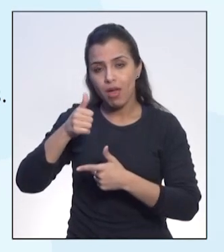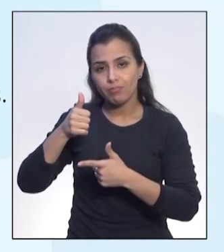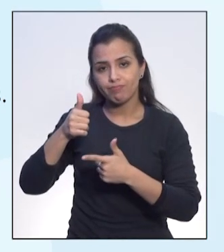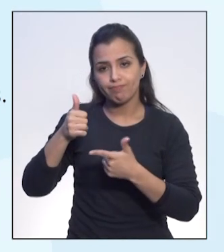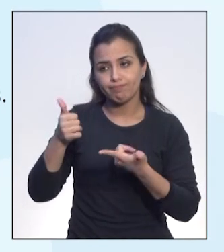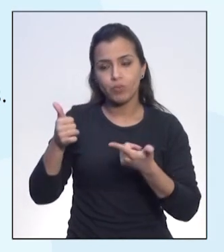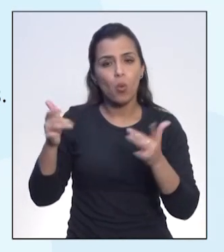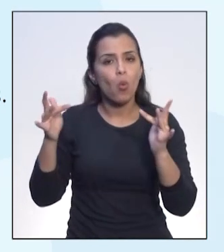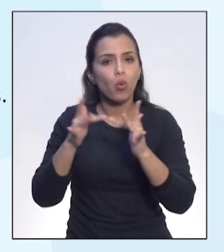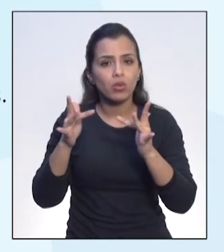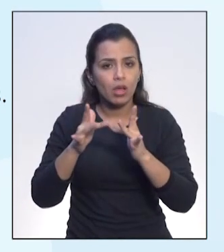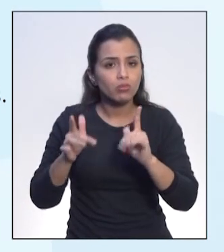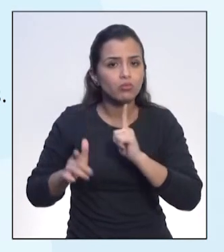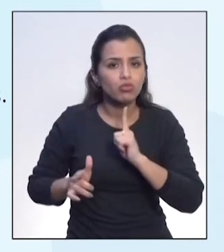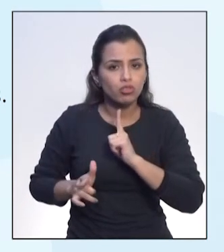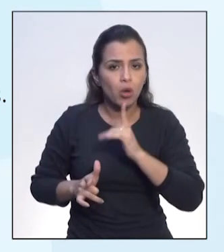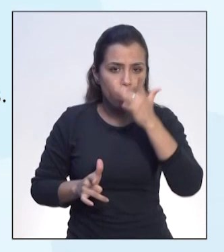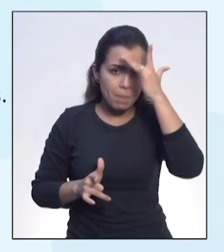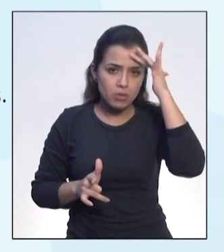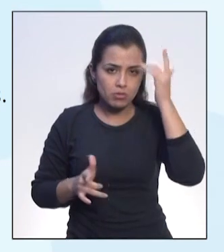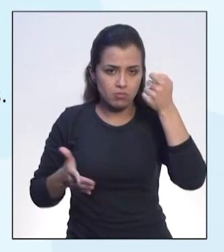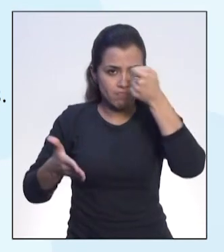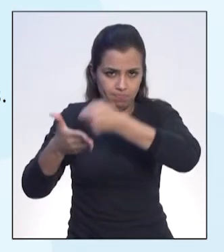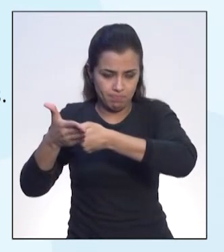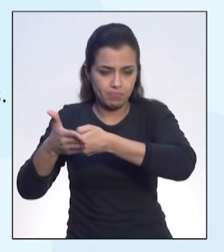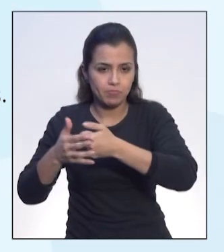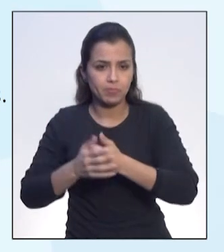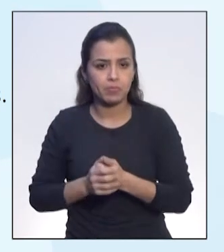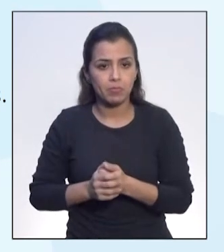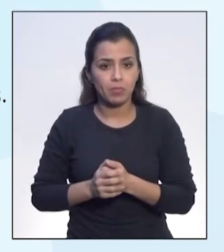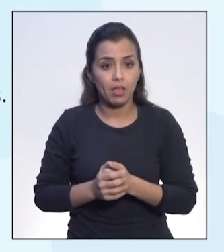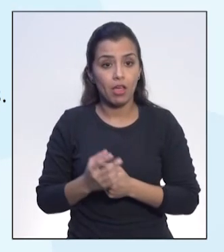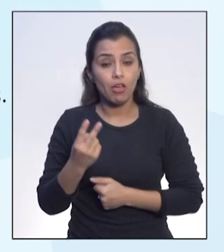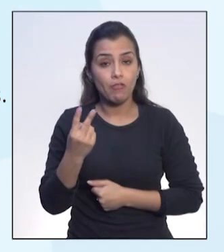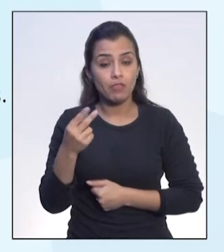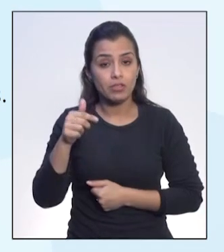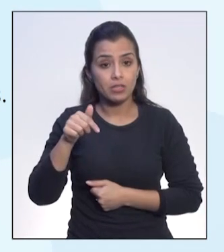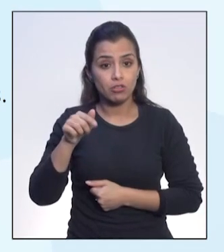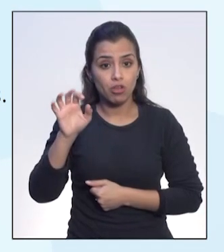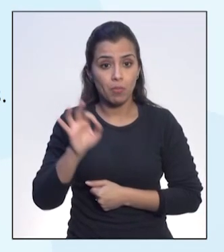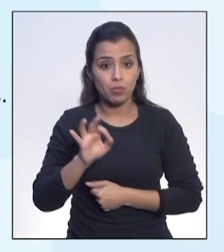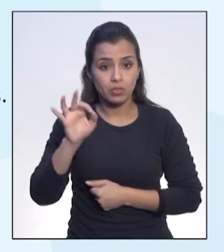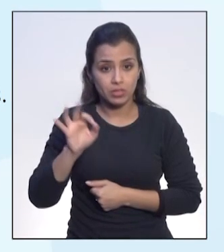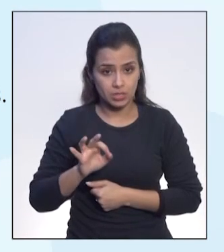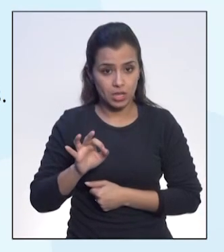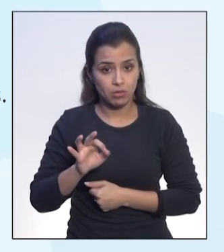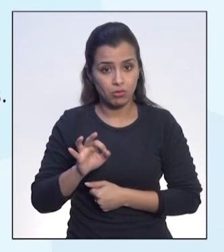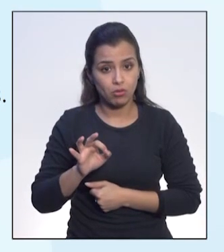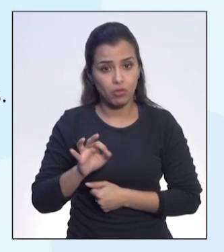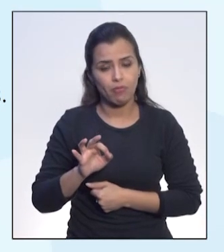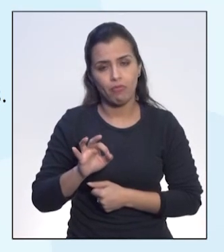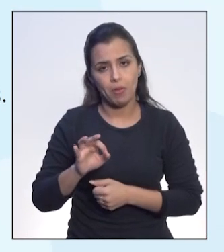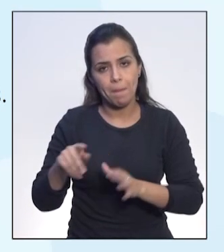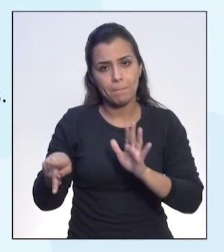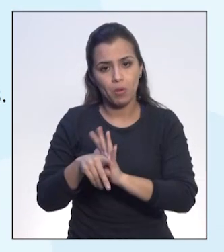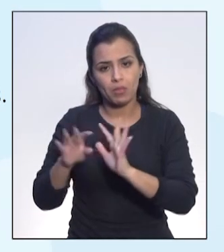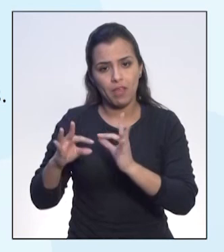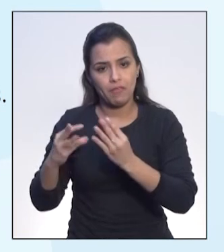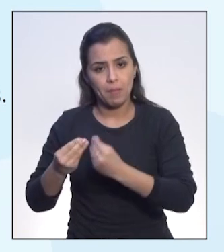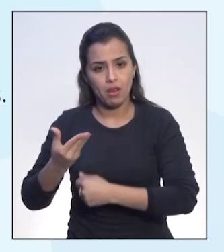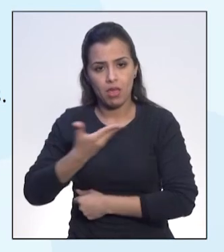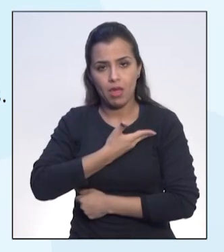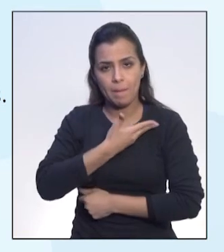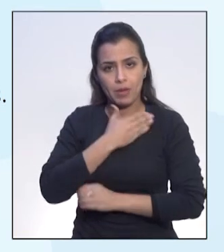né, vínculos íntimos pessoais. 27% o agressor foi família,